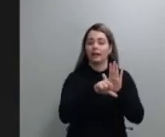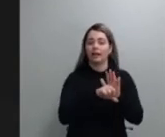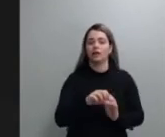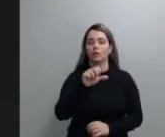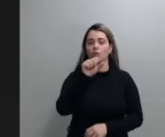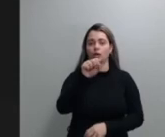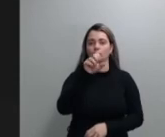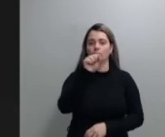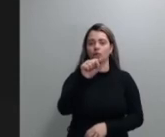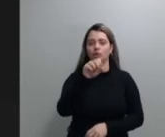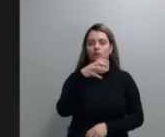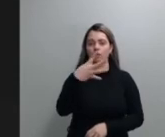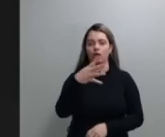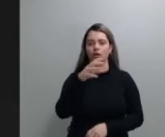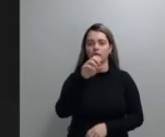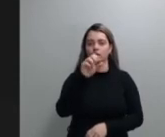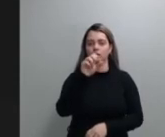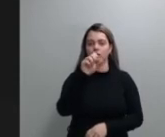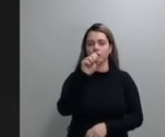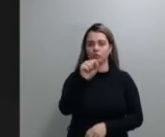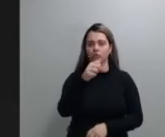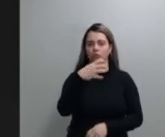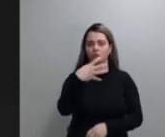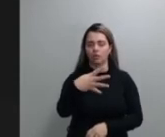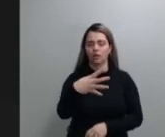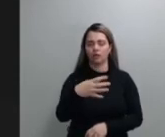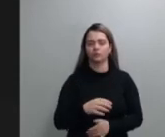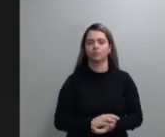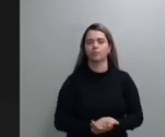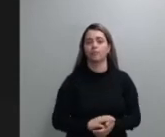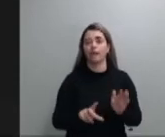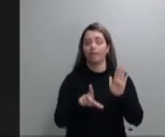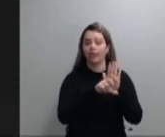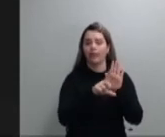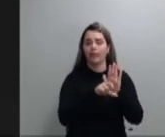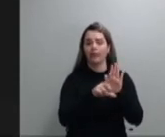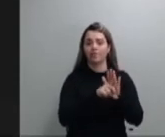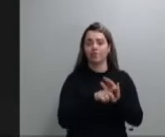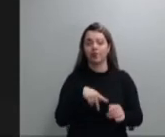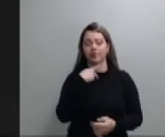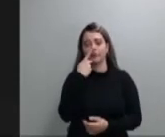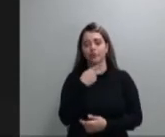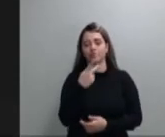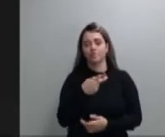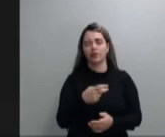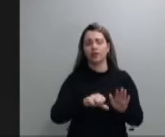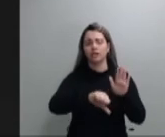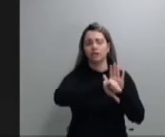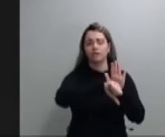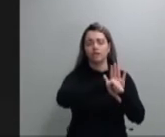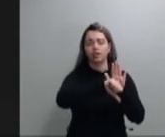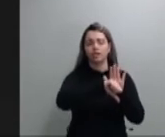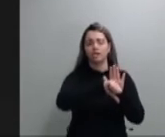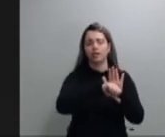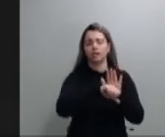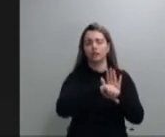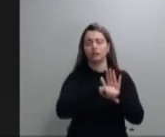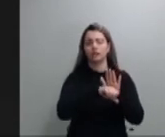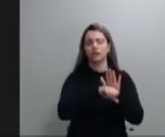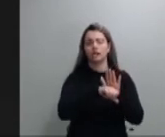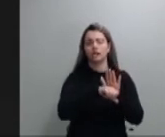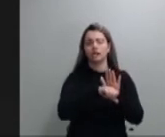.94 a revogada lei de defesa da concorrência observa tratar-se de penalidade administrativa imposta em razão do